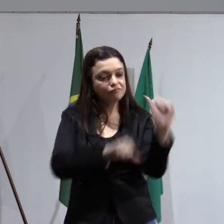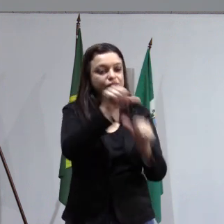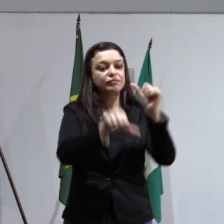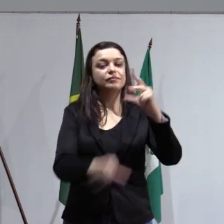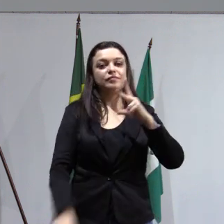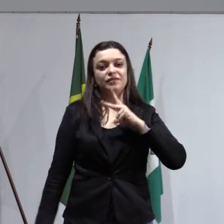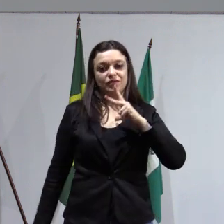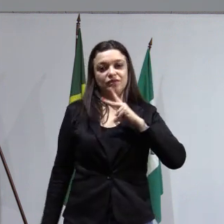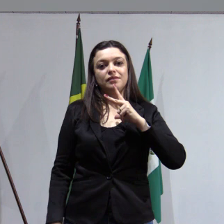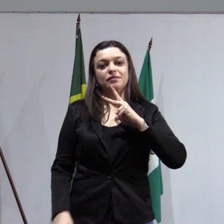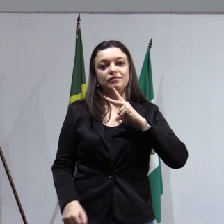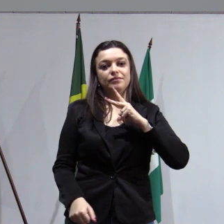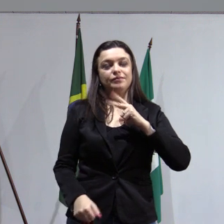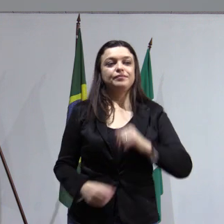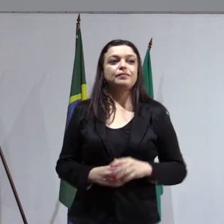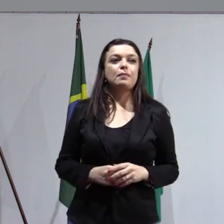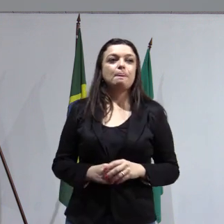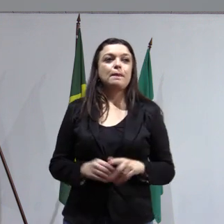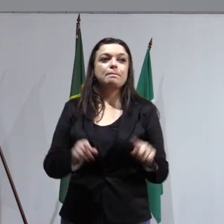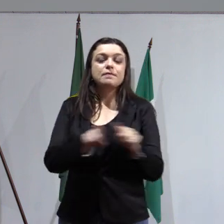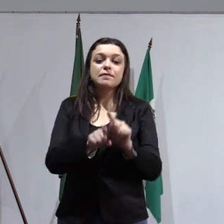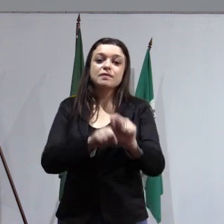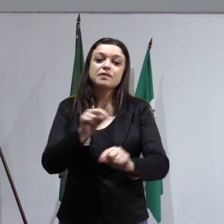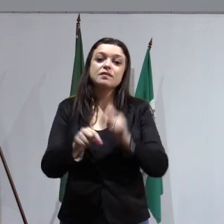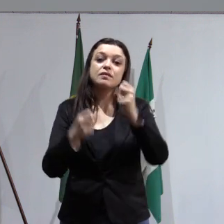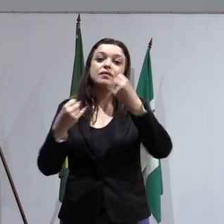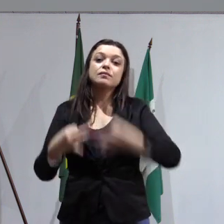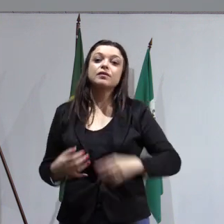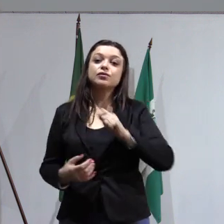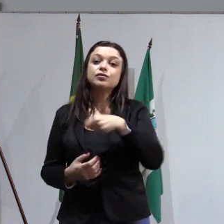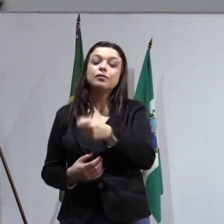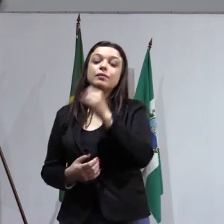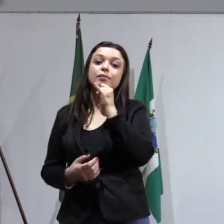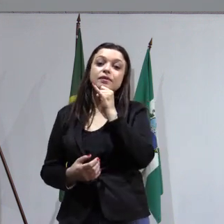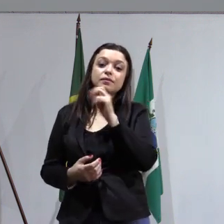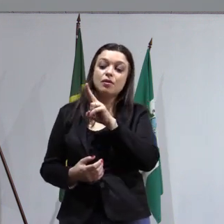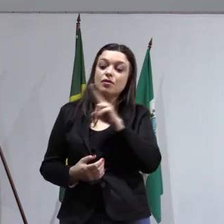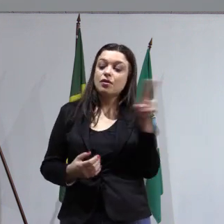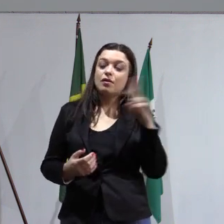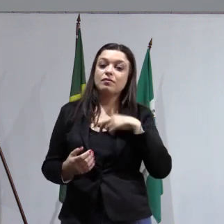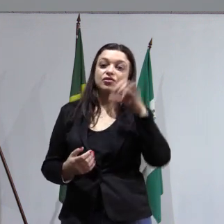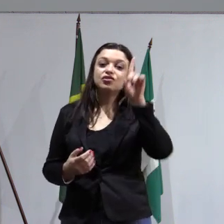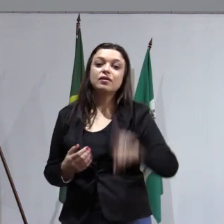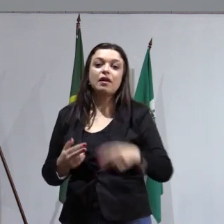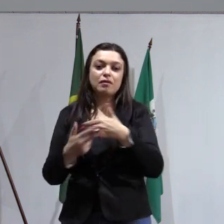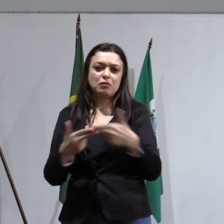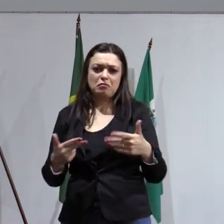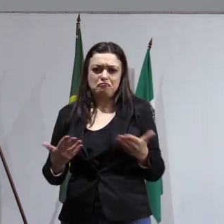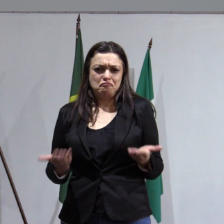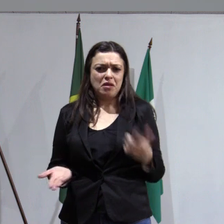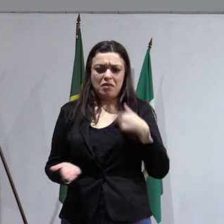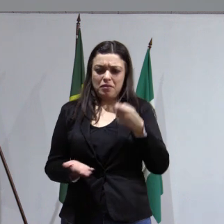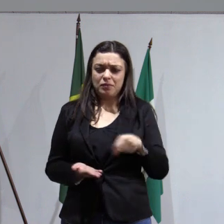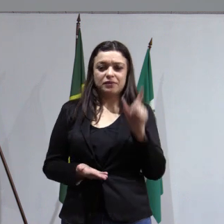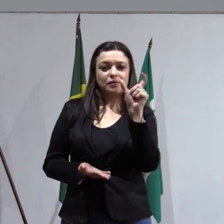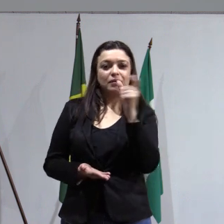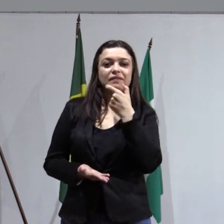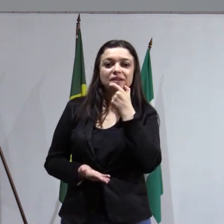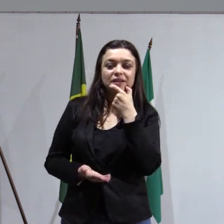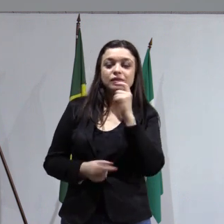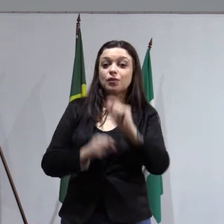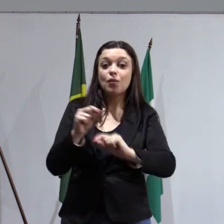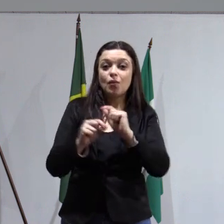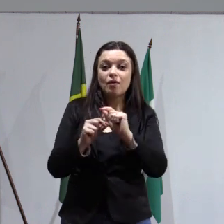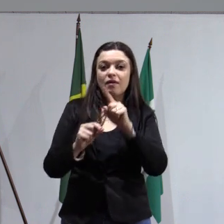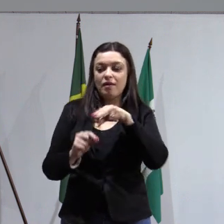essa questão. Um exemplo é a questão dos naming rights, né? Primeiro esse nome em inglês, naming rights, que é sob o